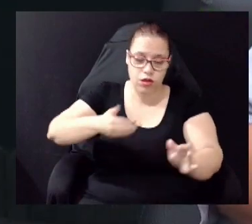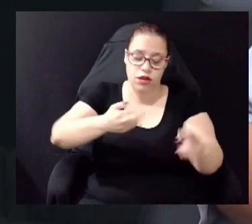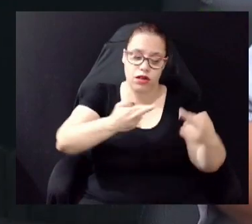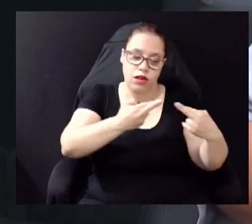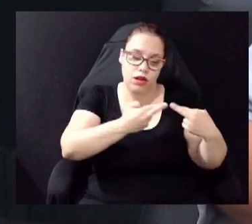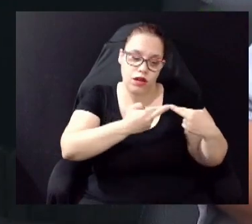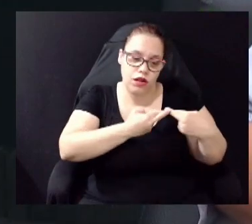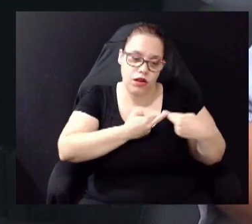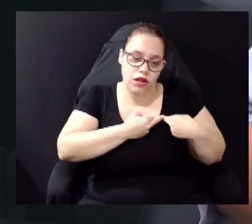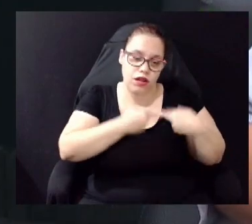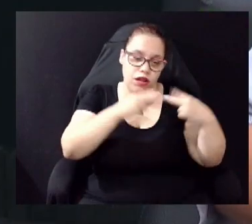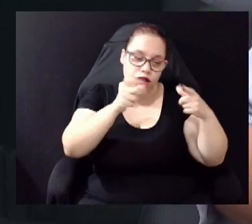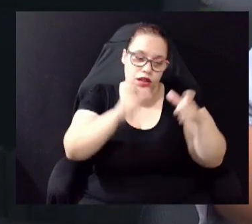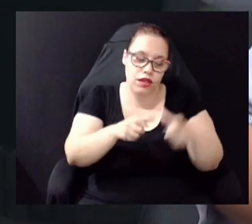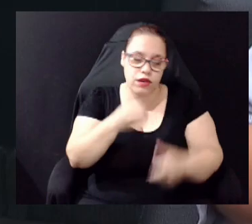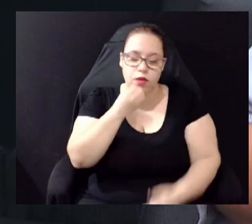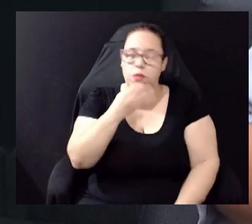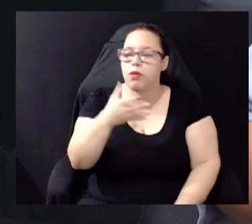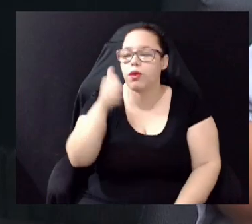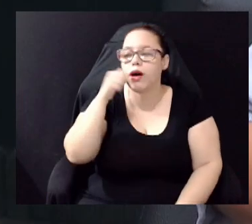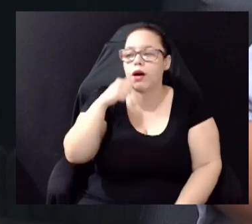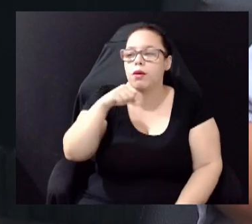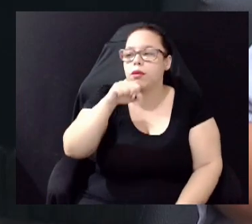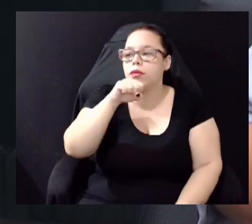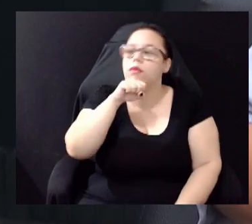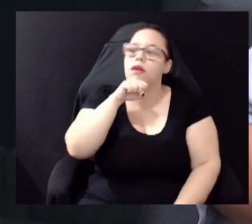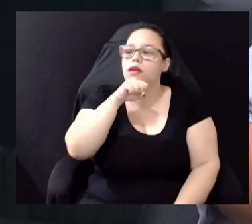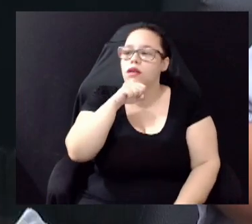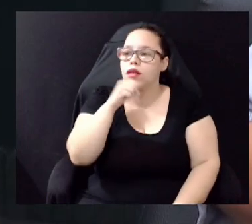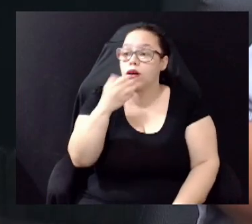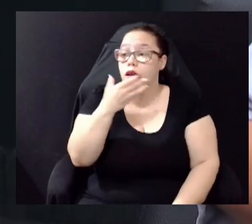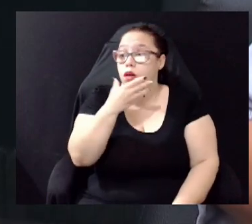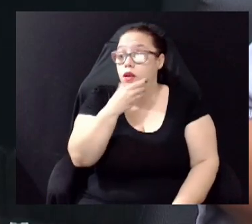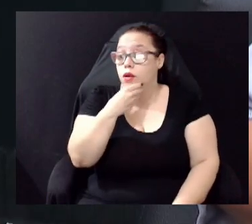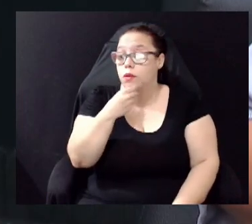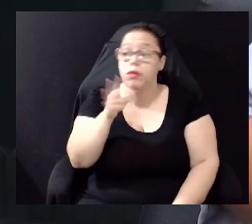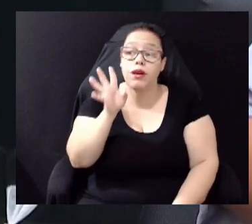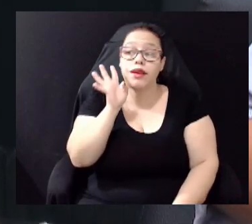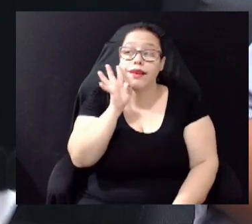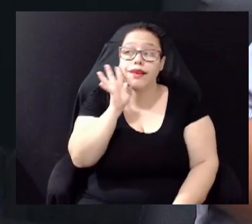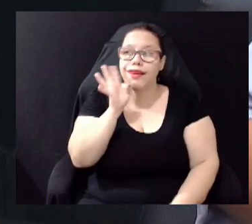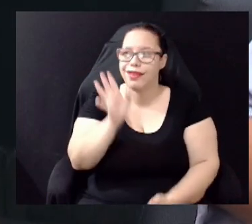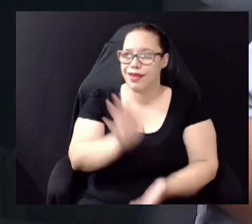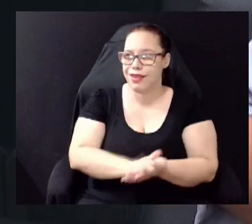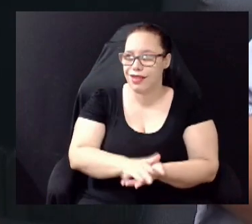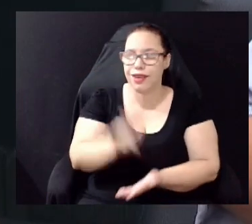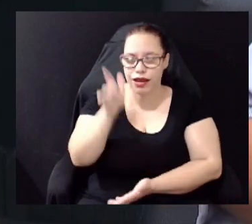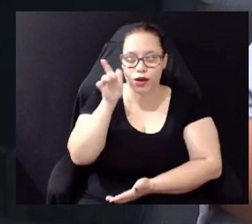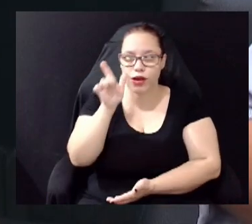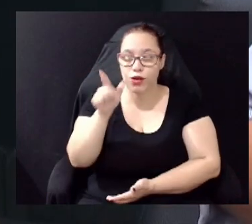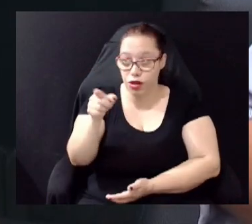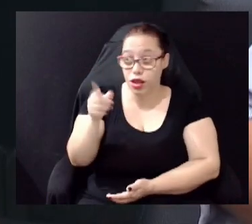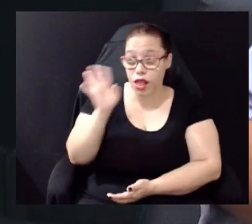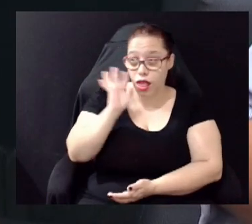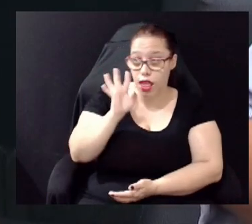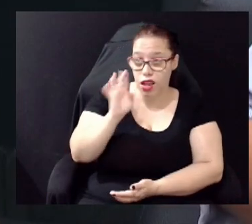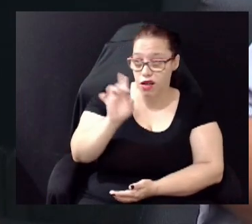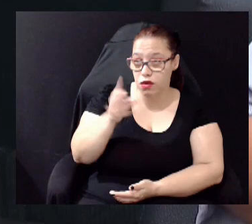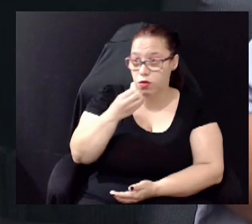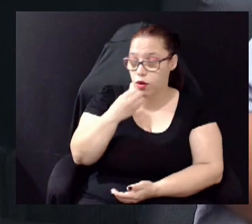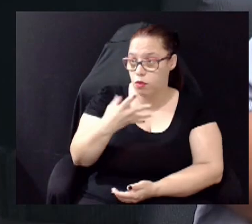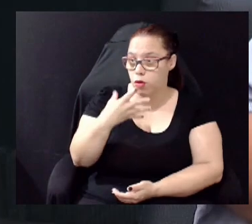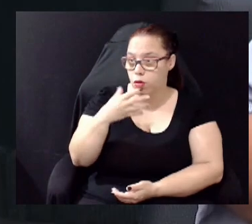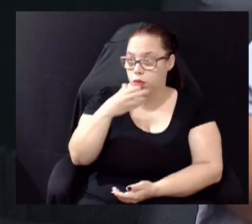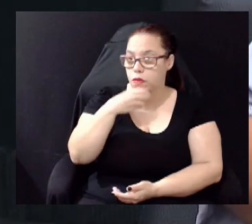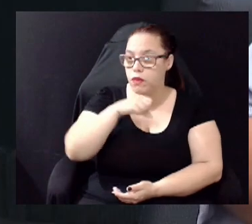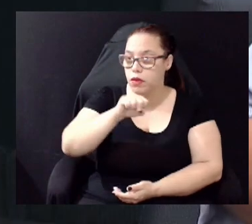mãe. O meu pai é uma pessoa muito legal, e eu consigo falar para o meu pai, você é legal, mas você não é um bom pai, porque não foi